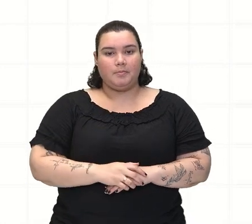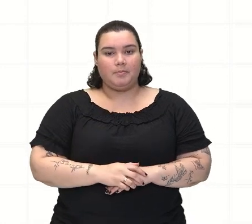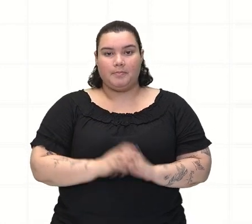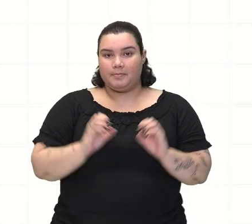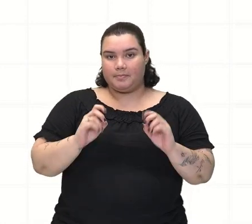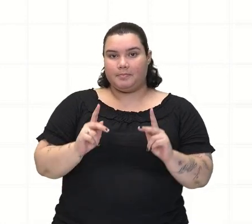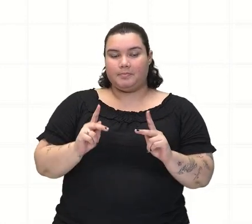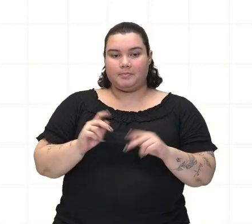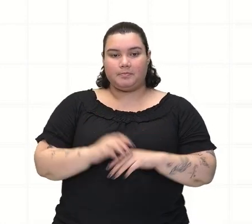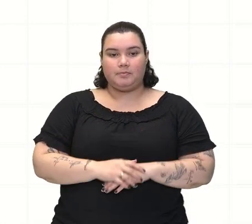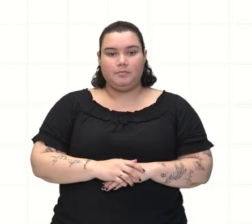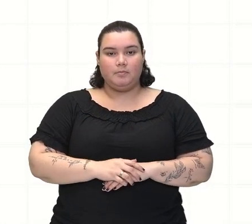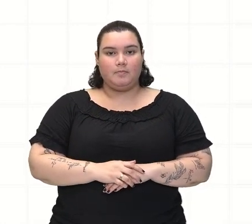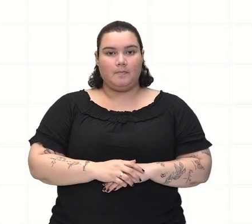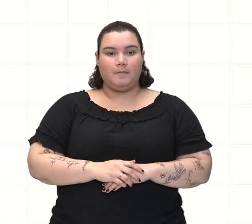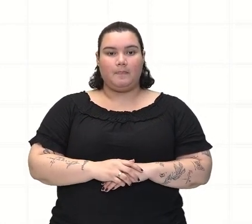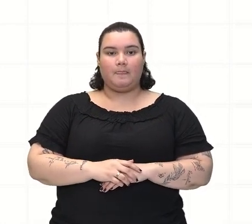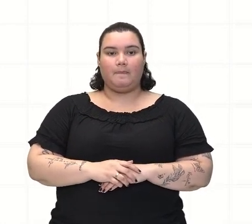bem? Então,